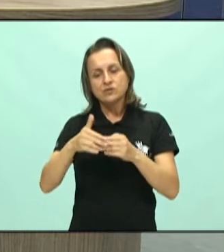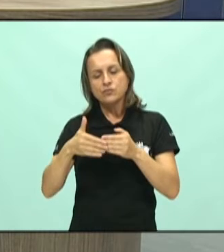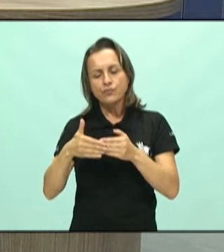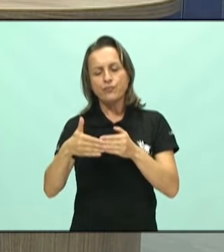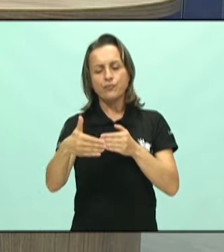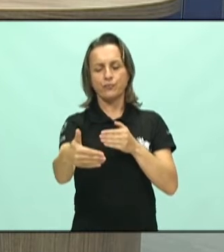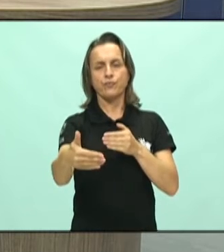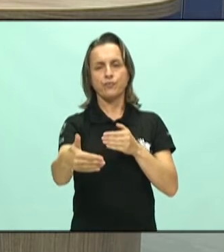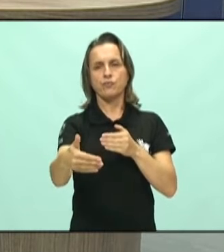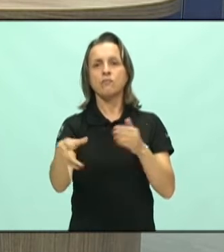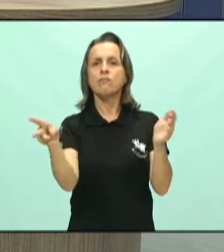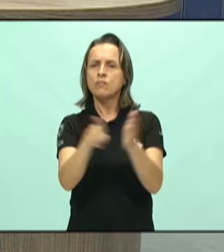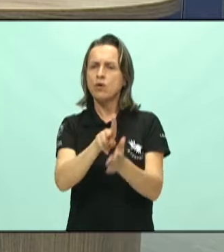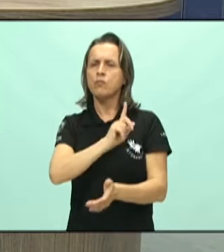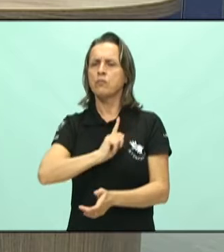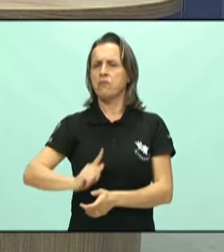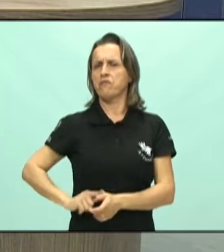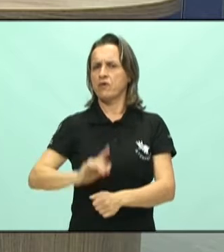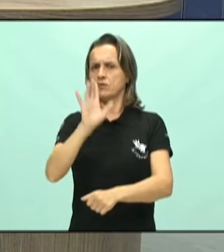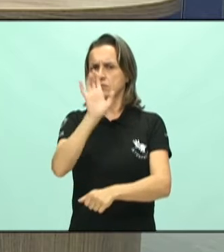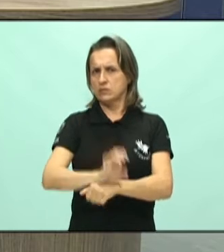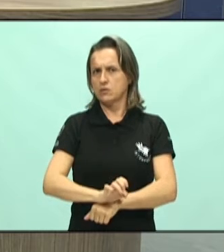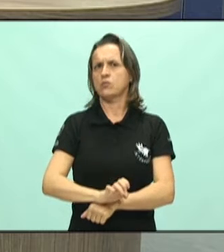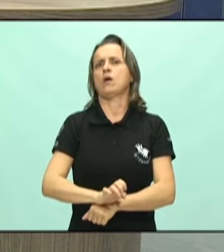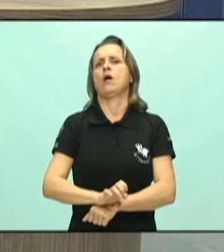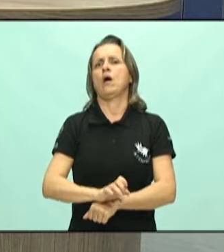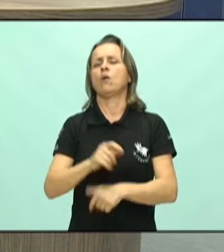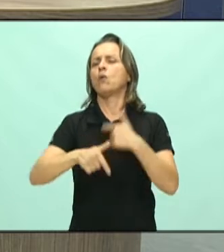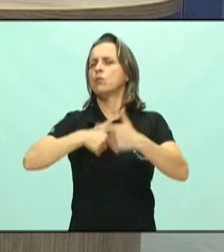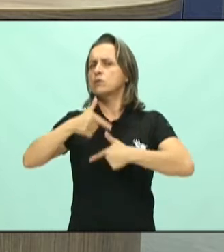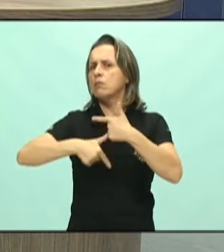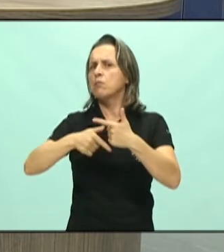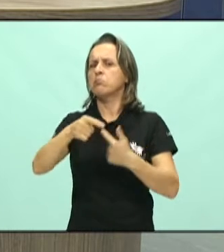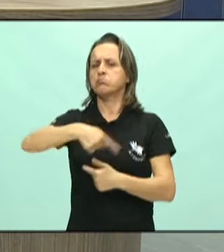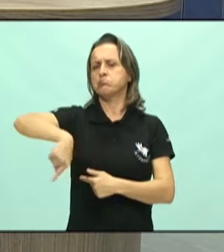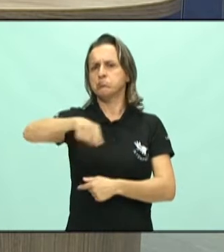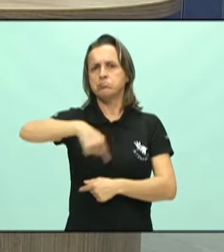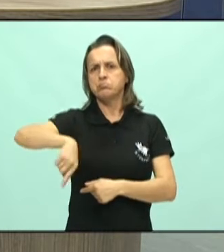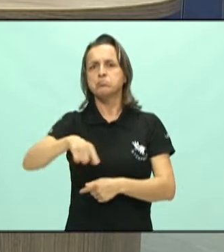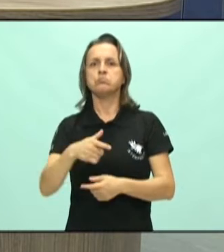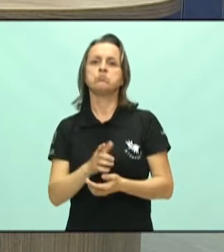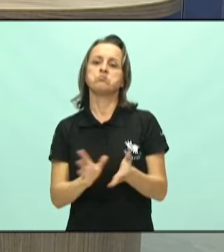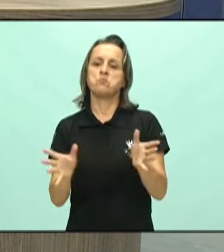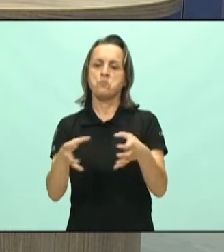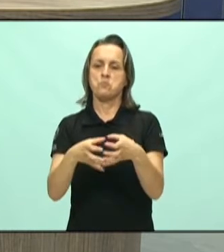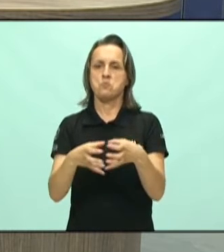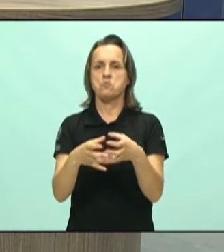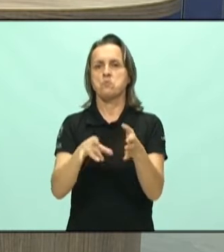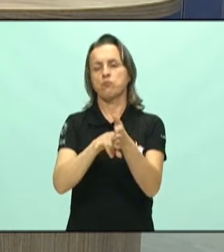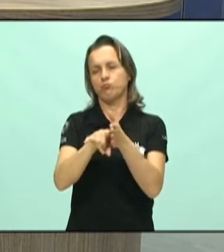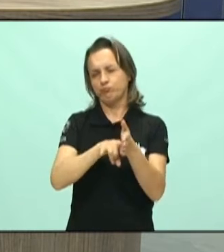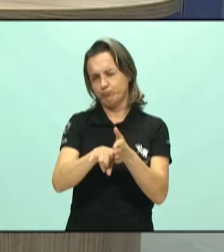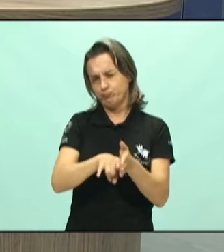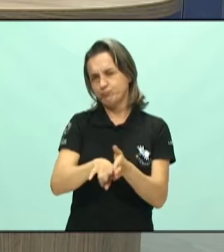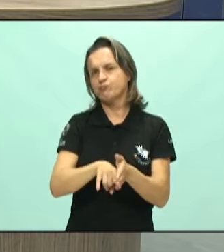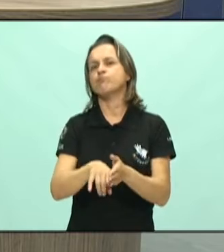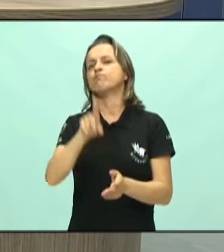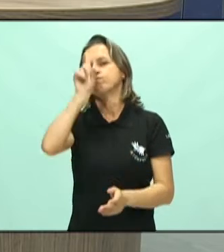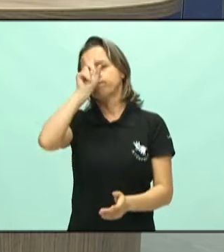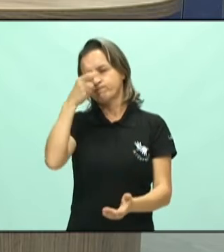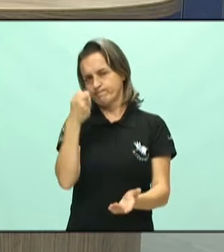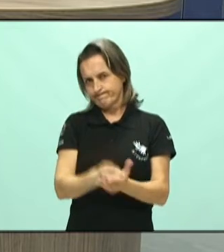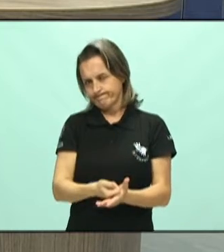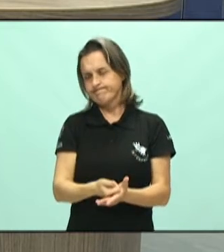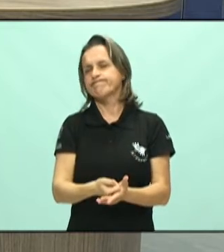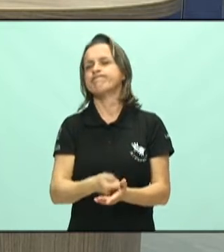o próprio governo estadual, ele, de acordo com o trabalho que nós fizemos do comitê, junto dos deputados estaduais, levantando